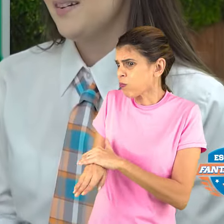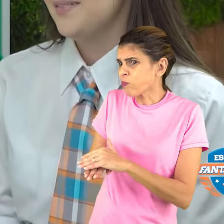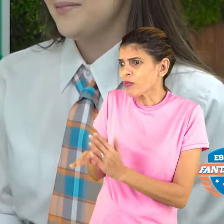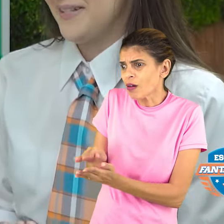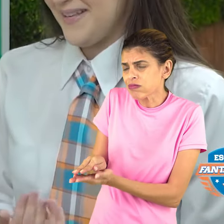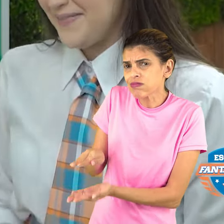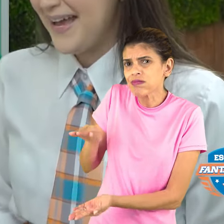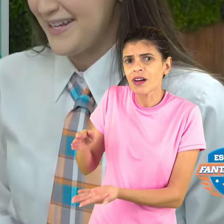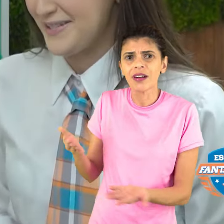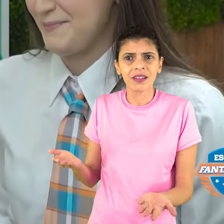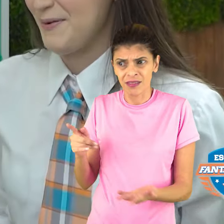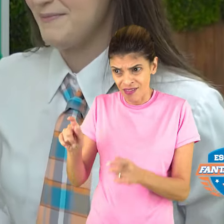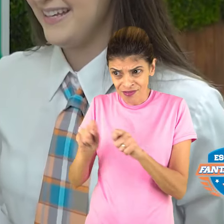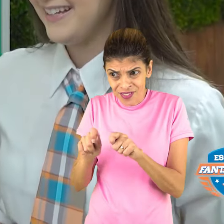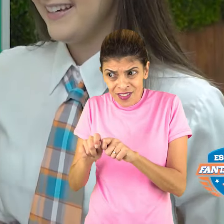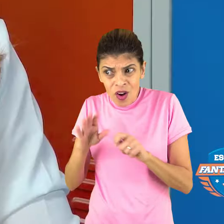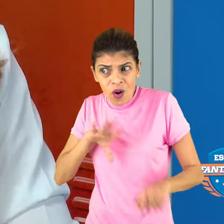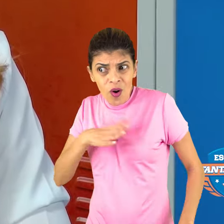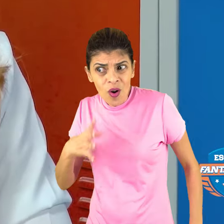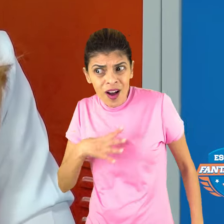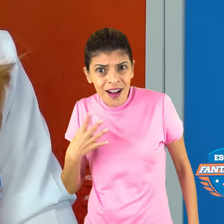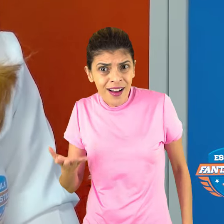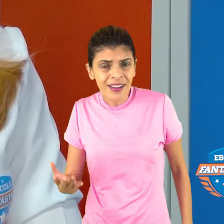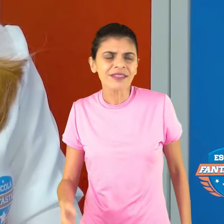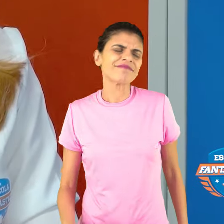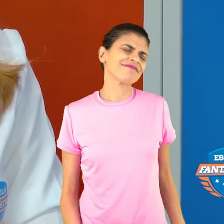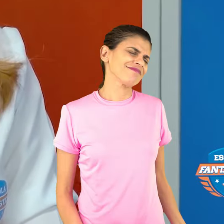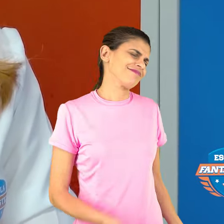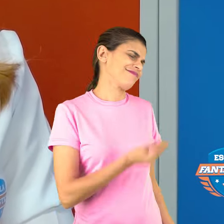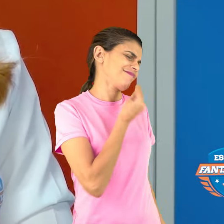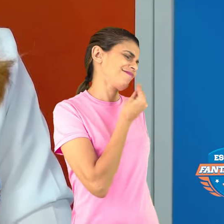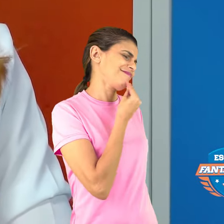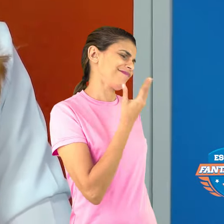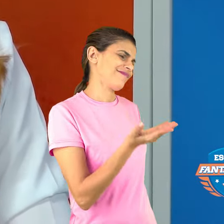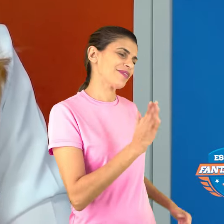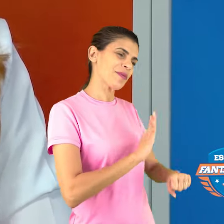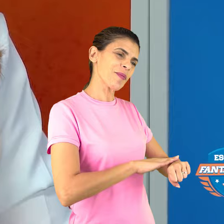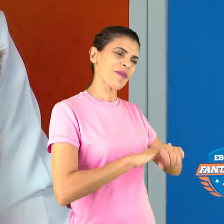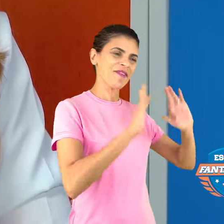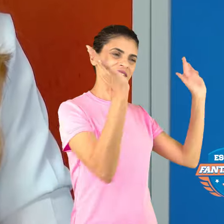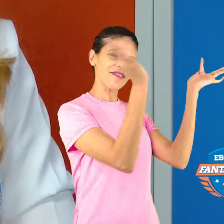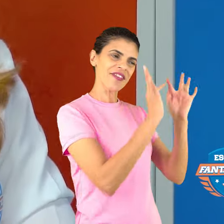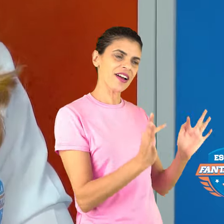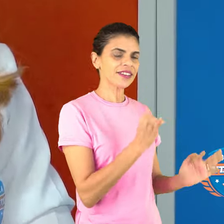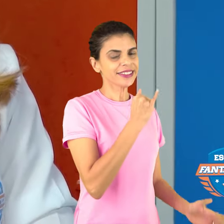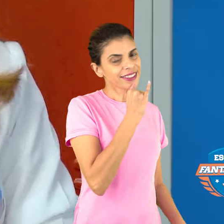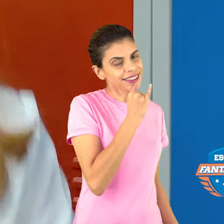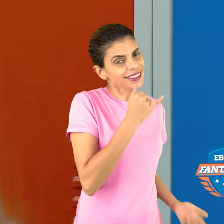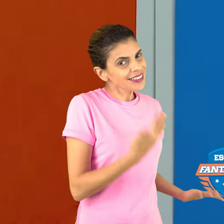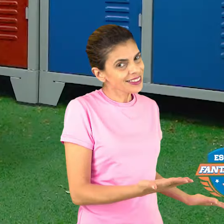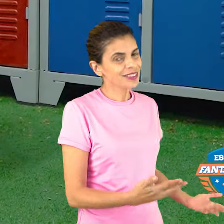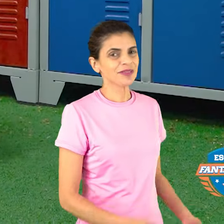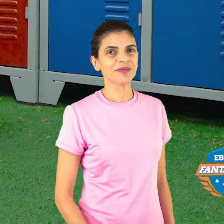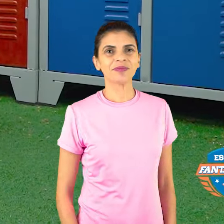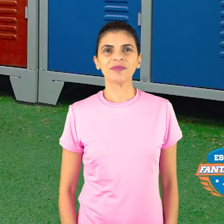dinheiro. Você faria isso por mim? Claro! Amigas são para os momentos felizes e tristes.